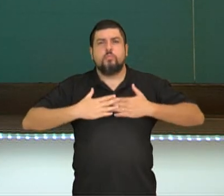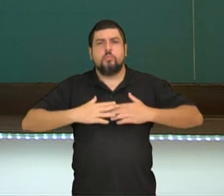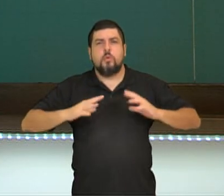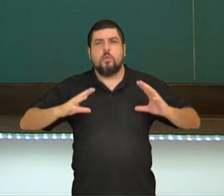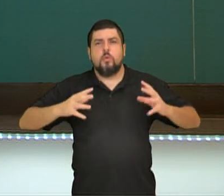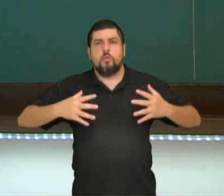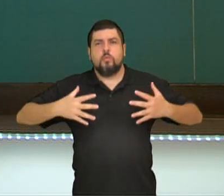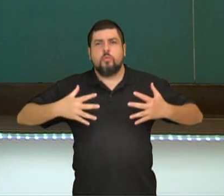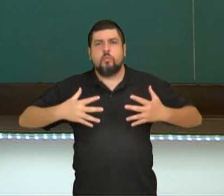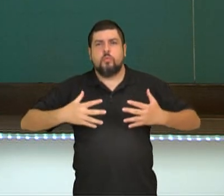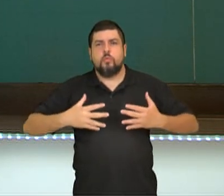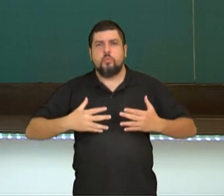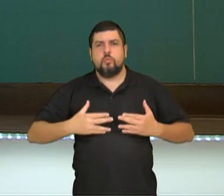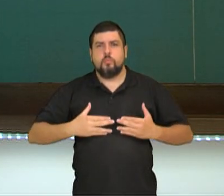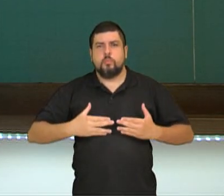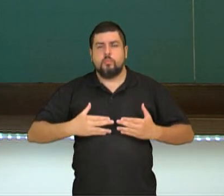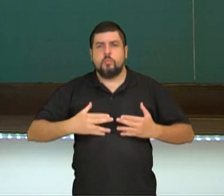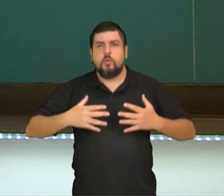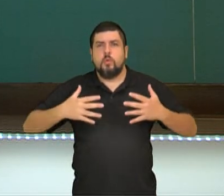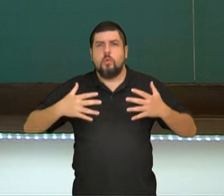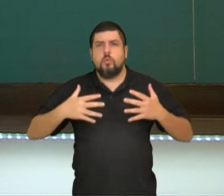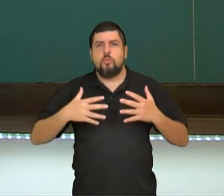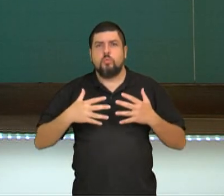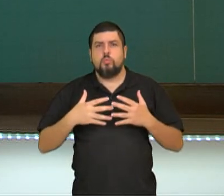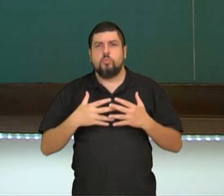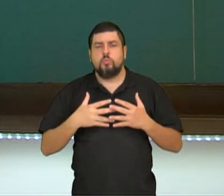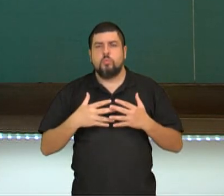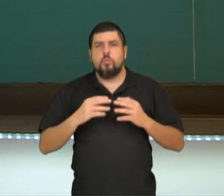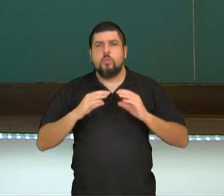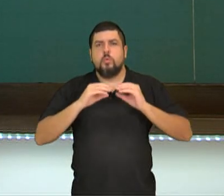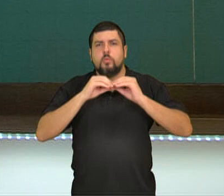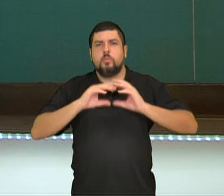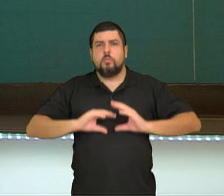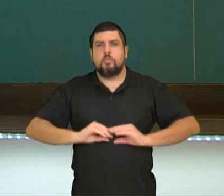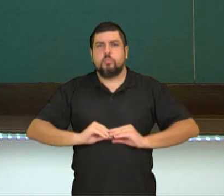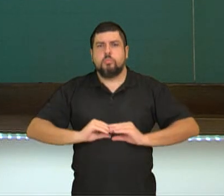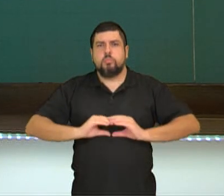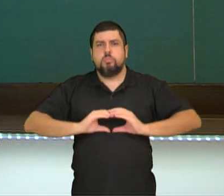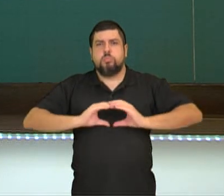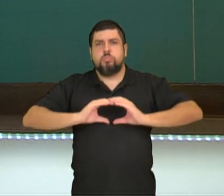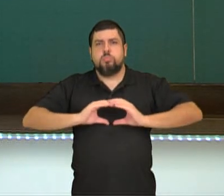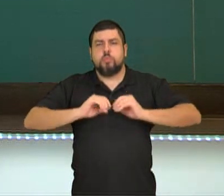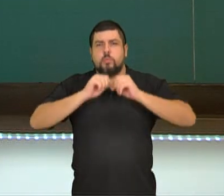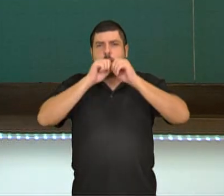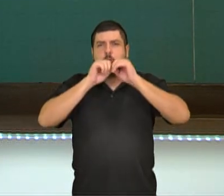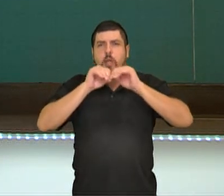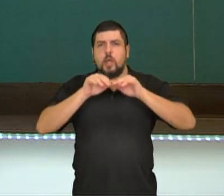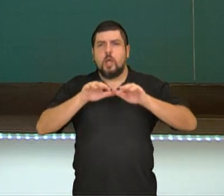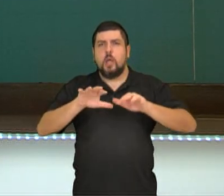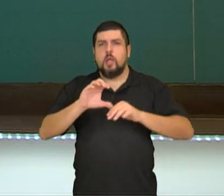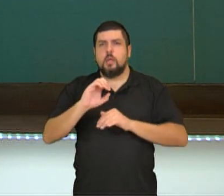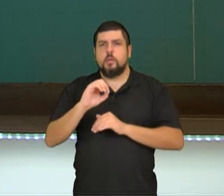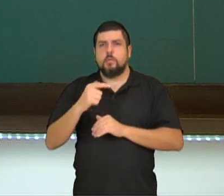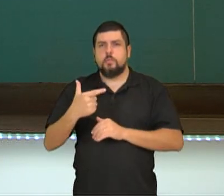o diafragma, nós expiramos, eliminando o gás carbônico.